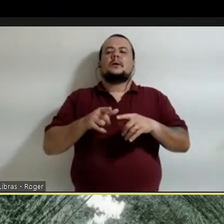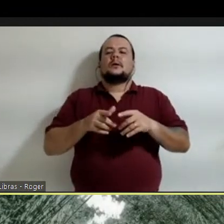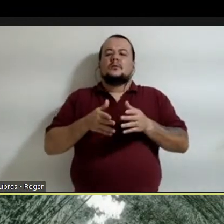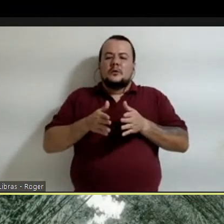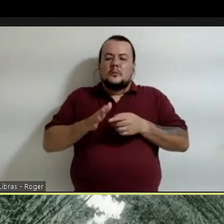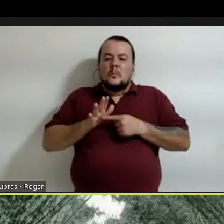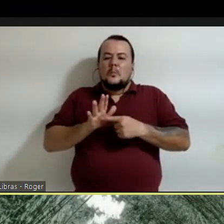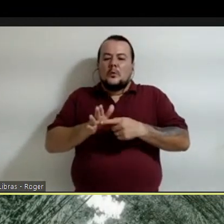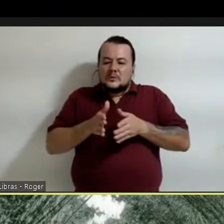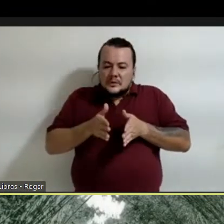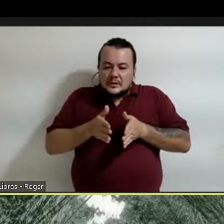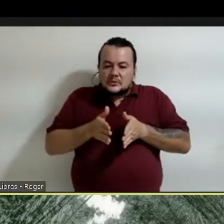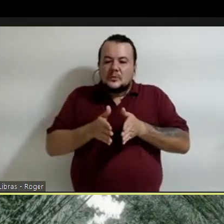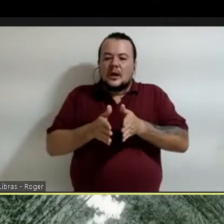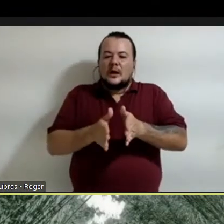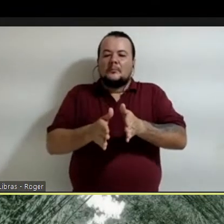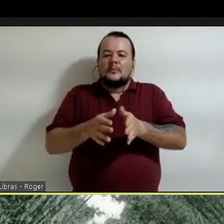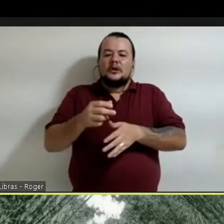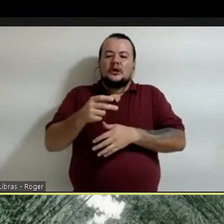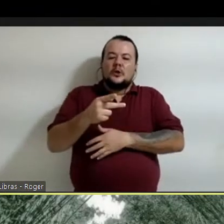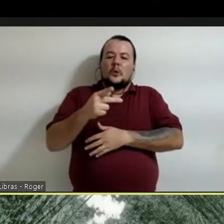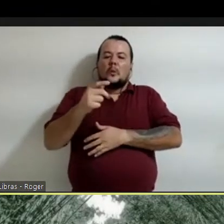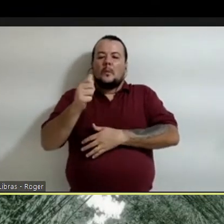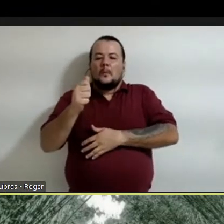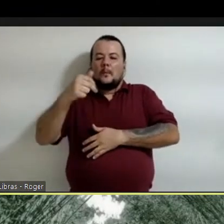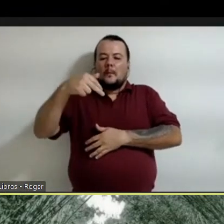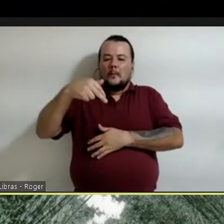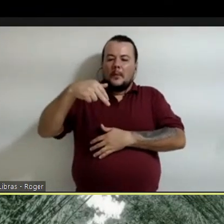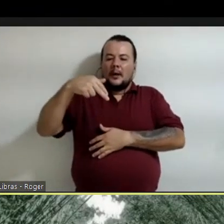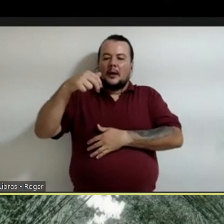como você está sugerindo, o pan-iberismo, né?